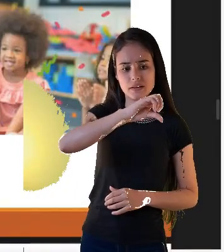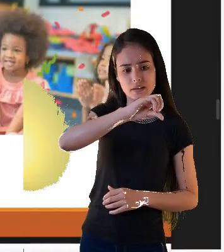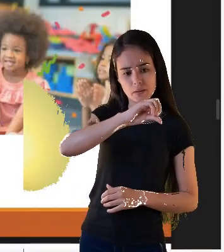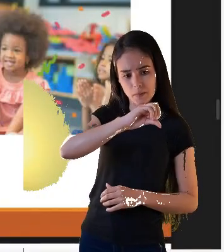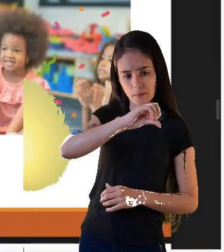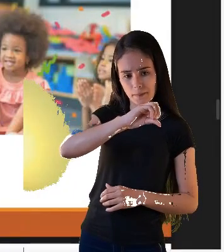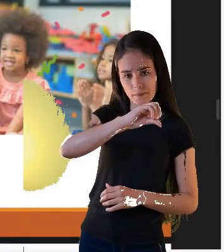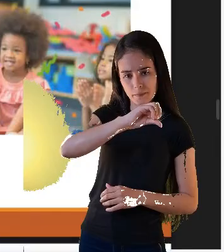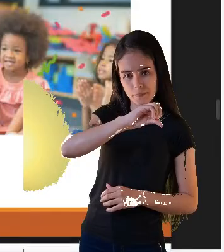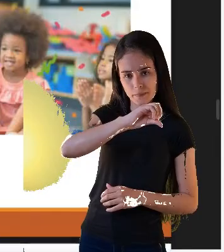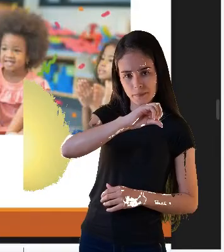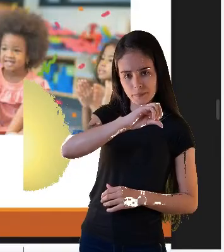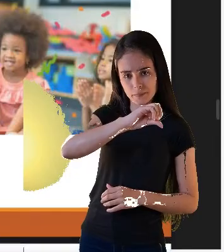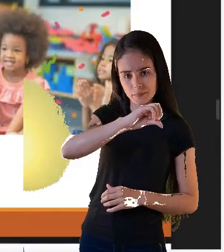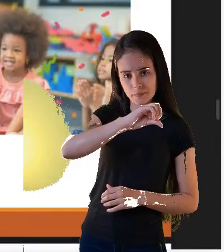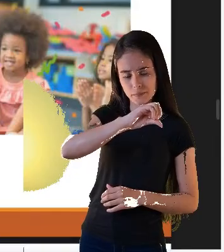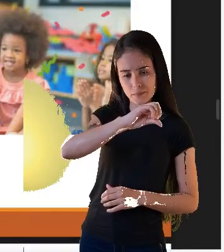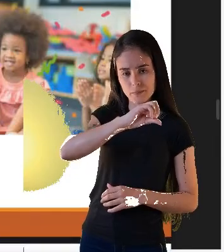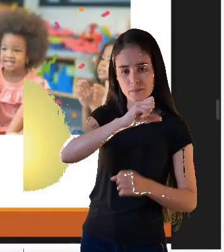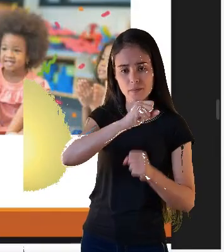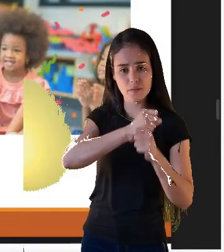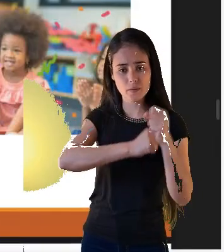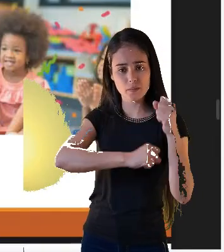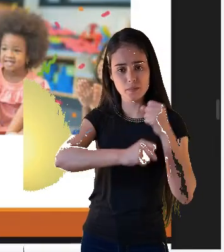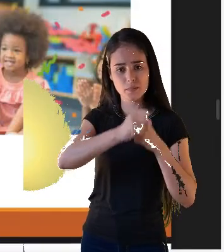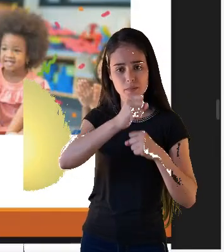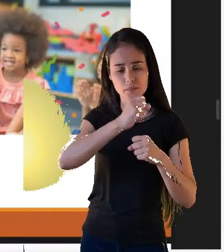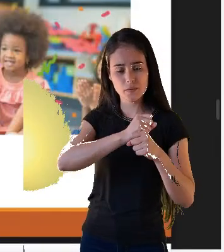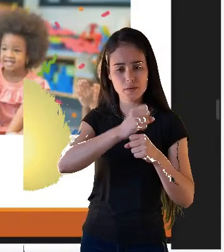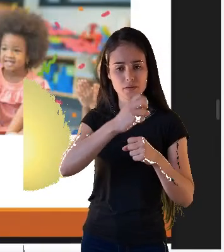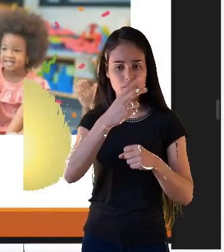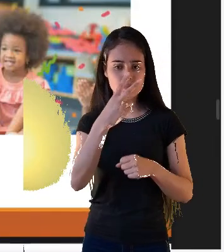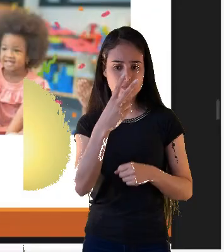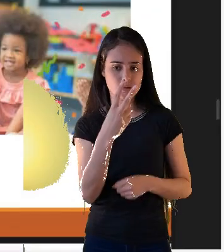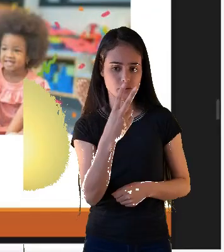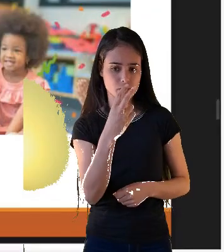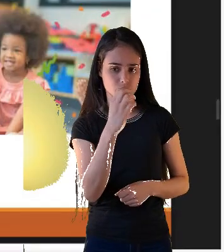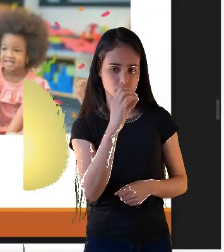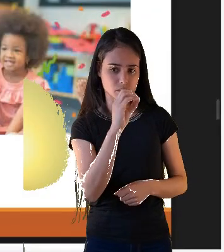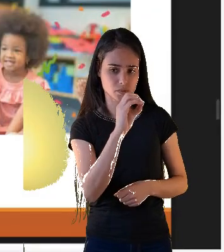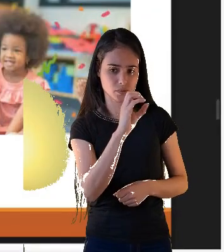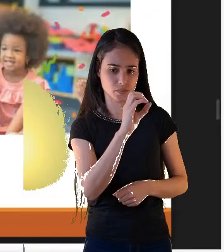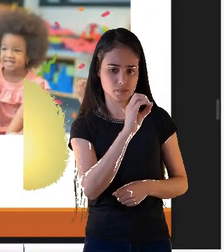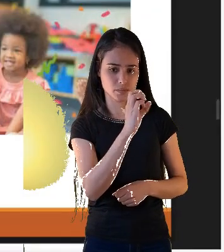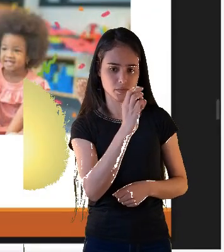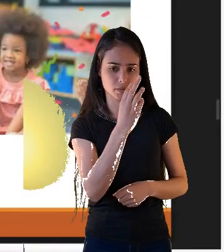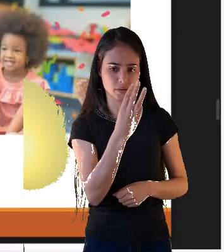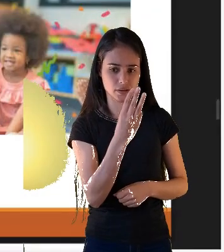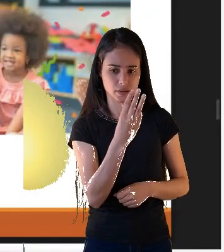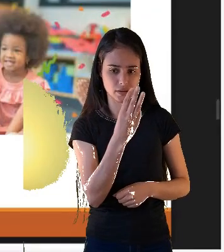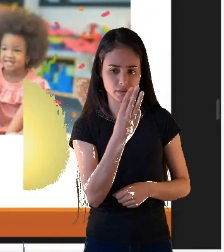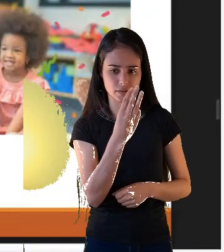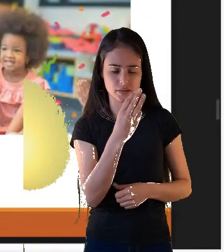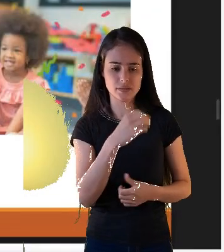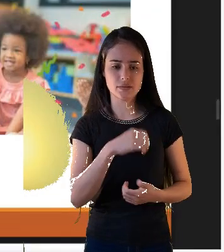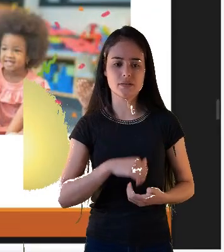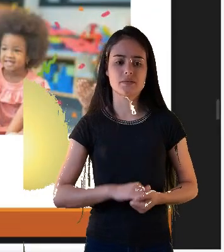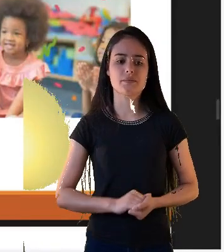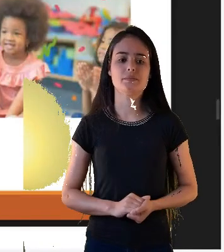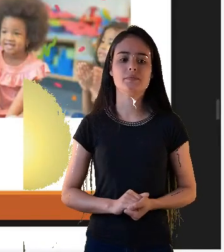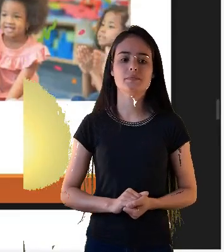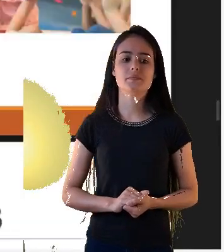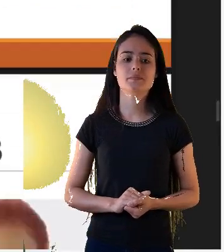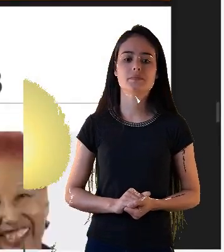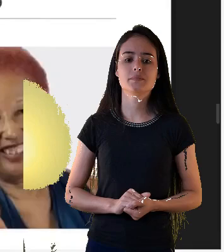altera a LDB e obriga o ensino de história e cultura africana e afro-brasileira nas escolas. Pode passar.